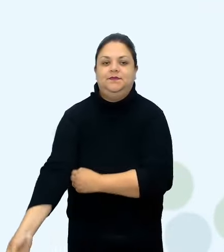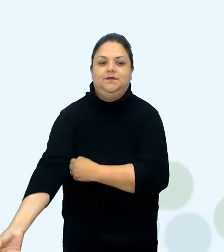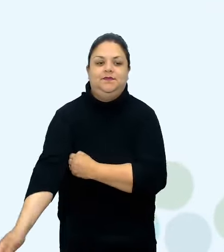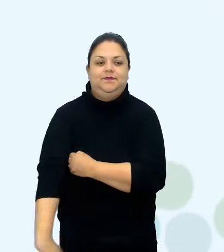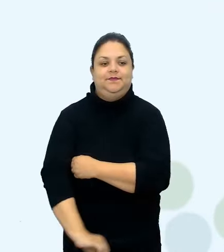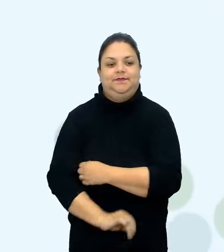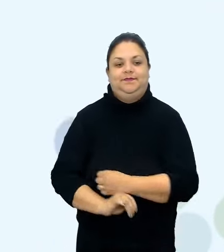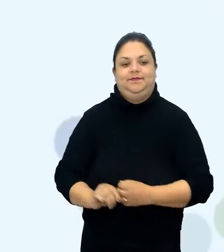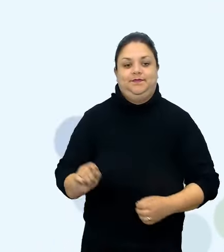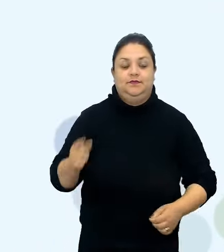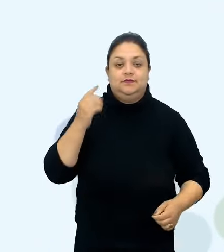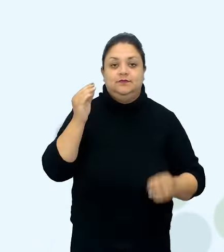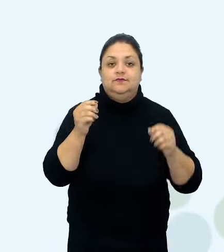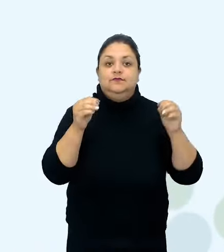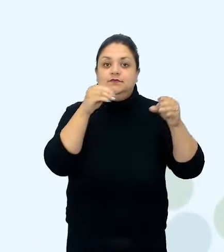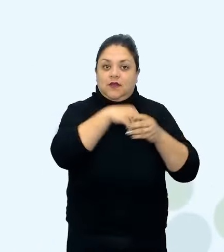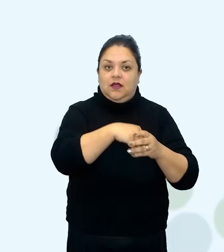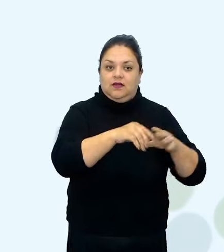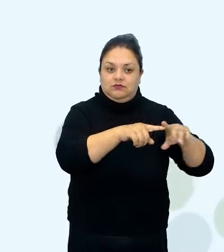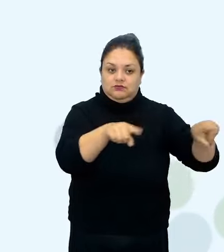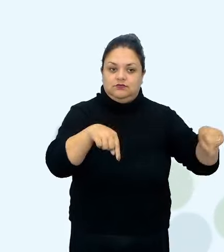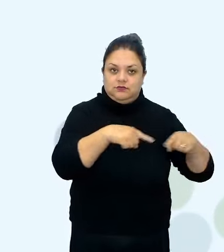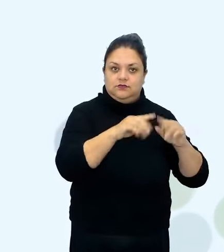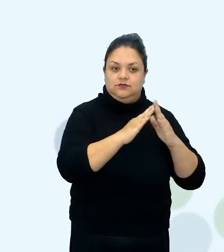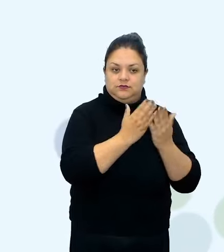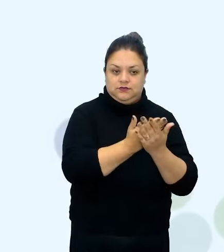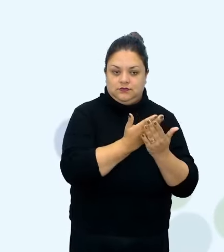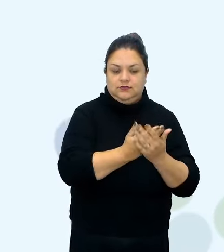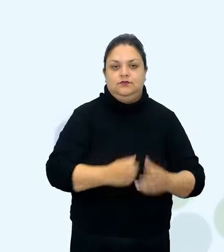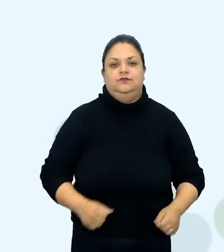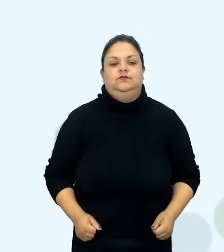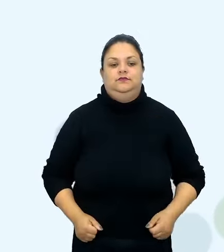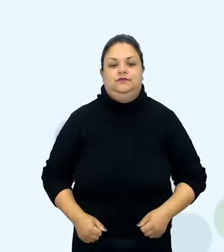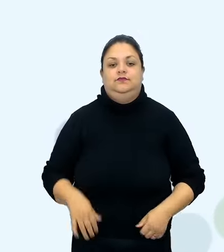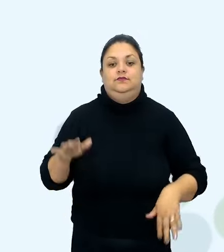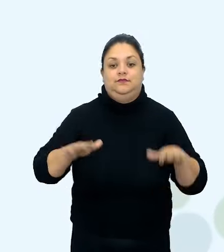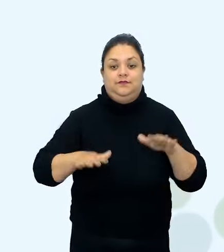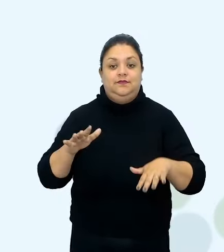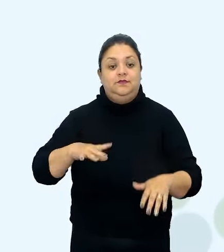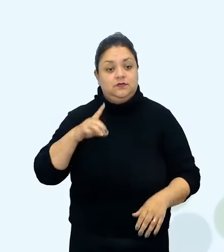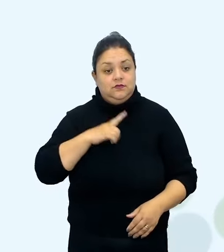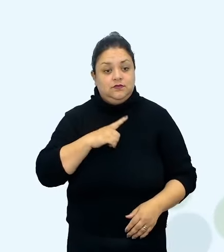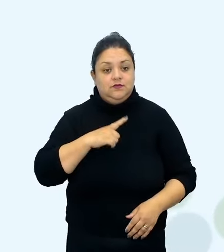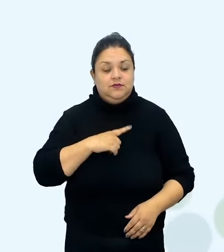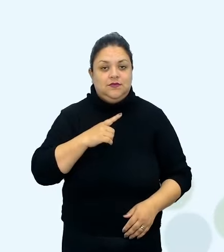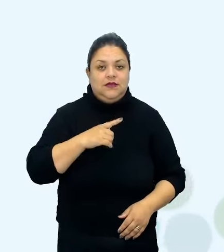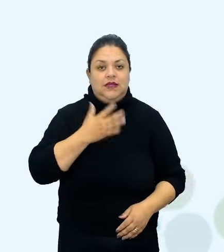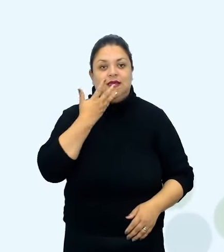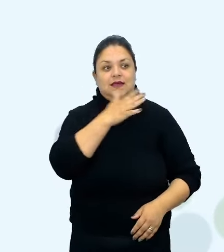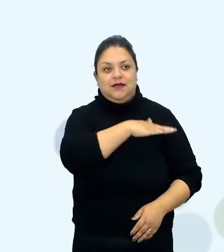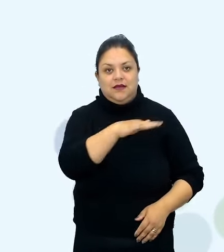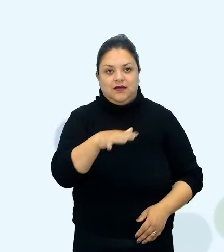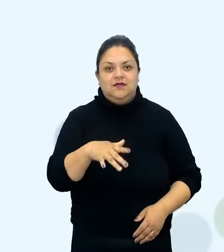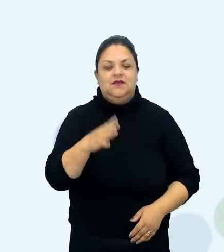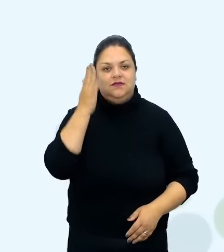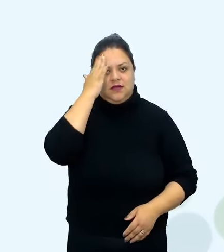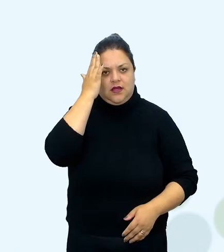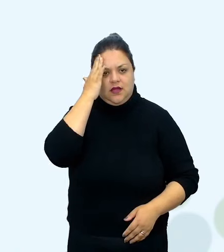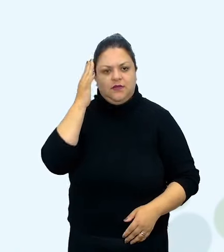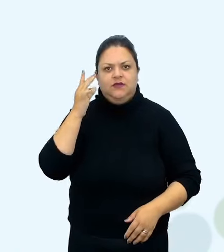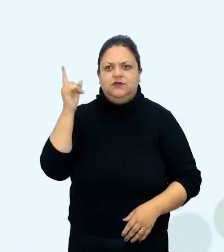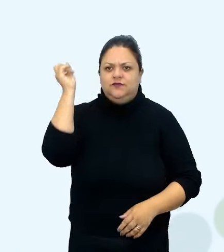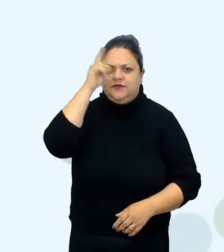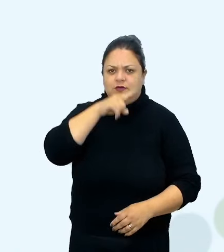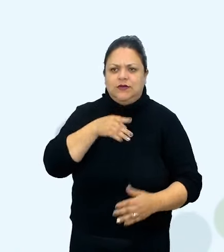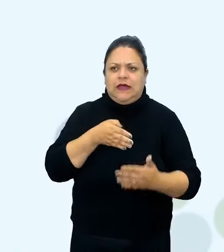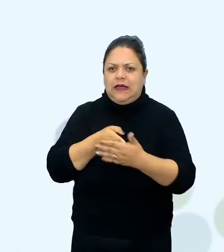educacional. E às vezes a gente vê o nível de alerta que essa criança tem, né? Por essas dificuldades, não são realmente suficientes.